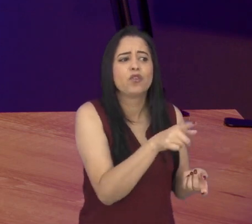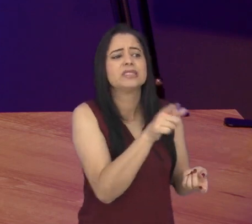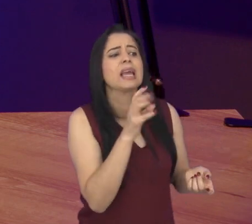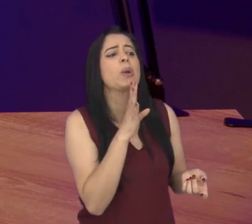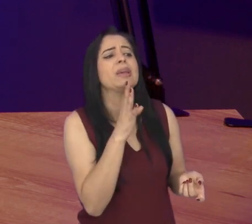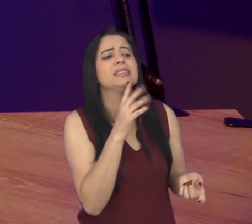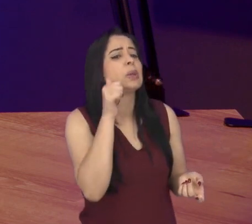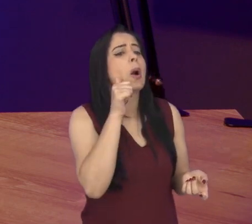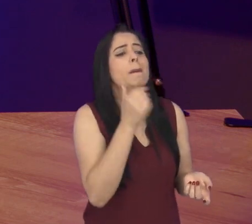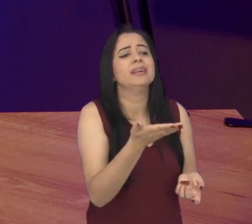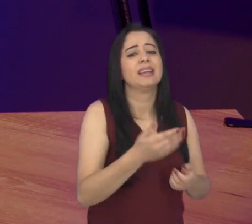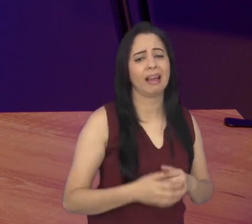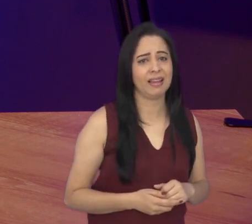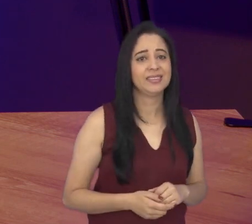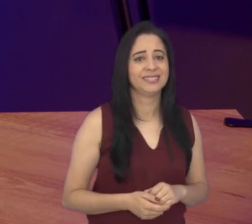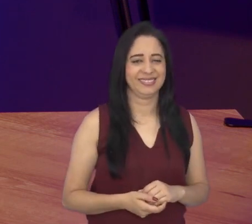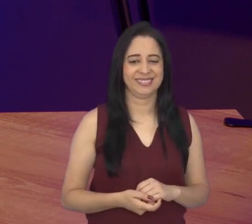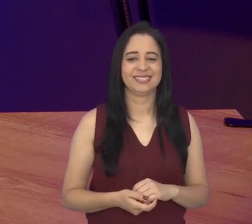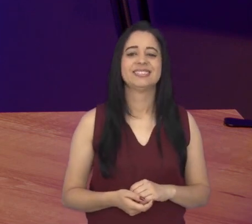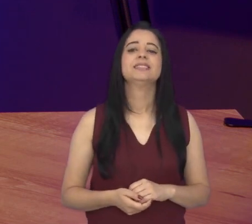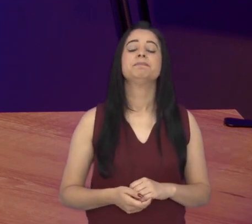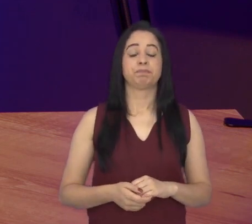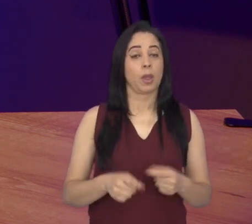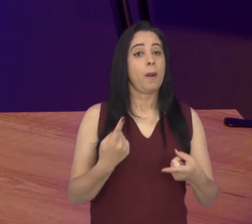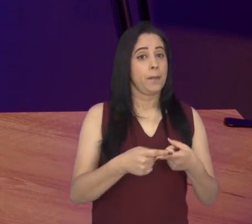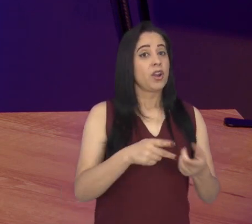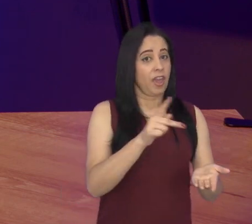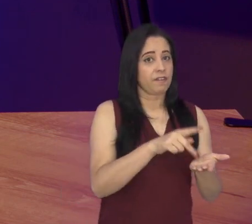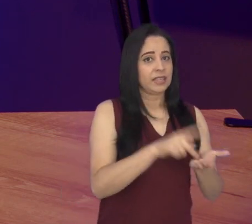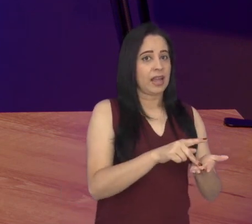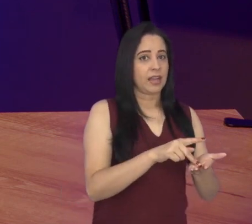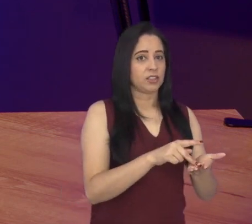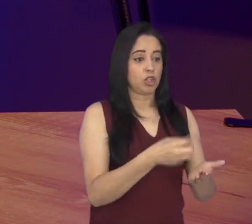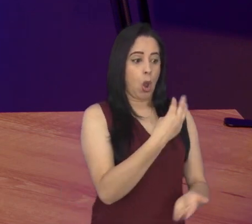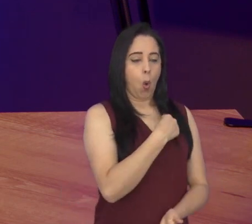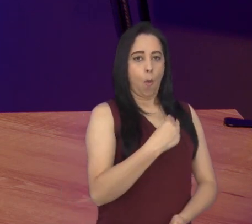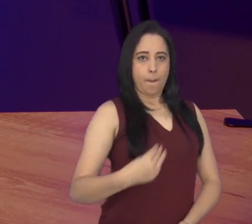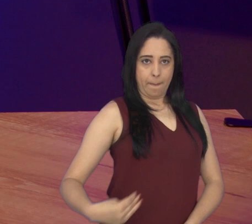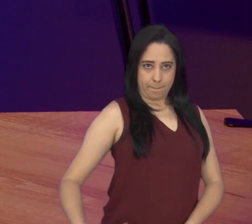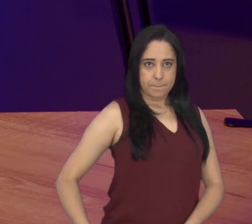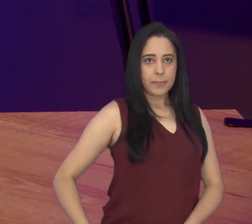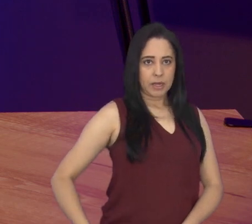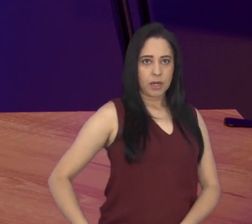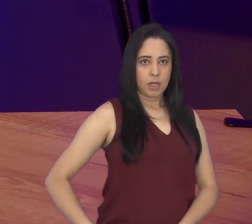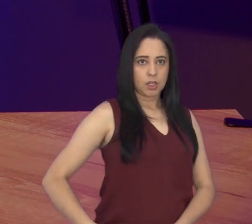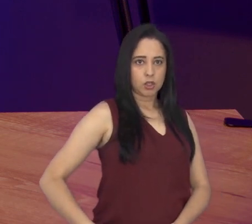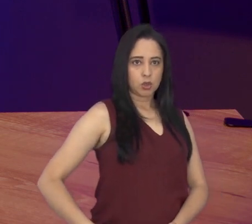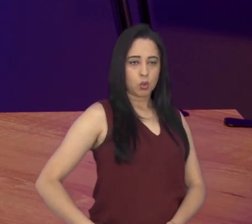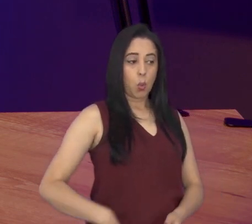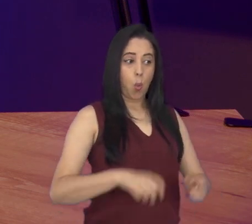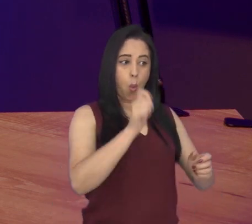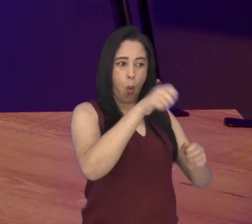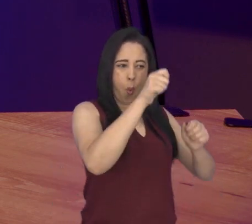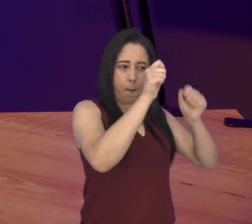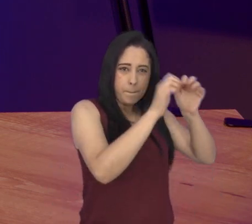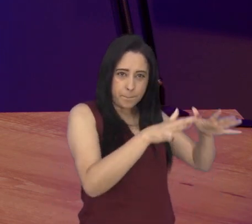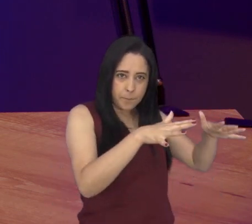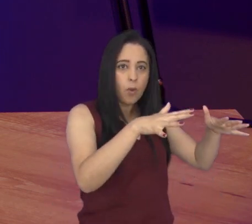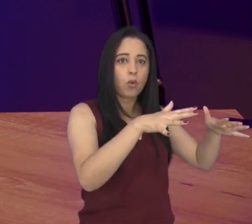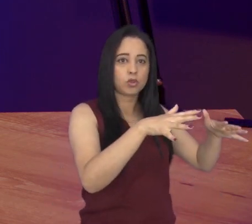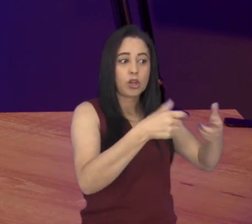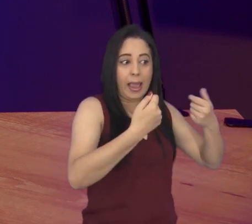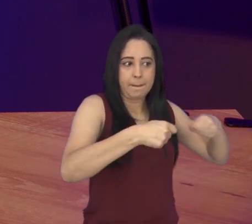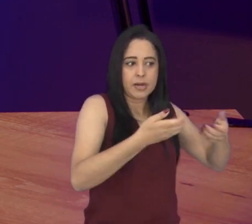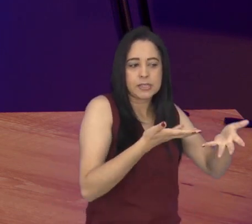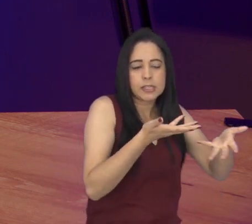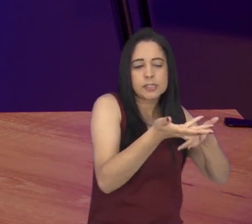Porque realmente, no universo de Harry Potter, o ministro bruxo, ele tem que ter um bom relacionamento também, além